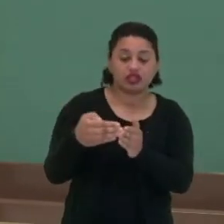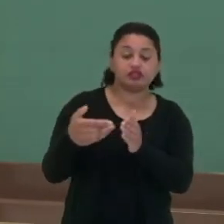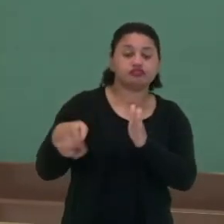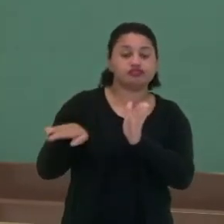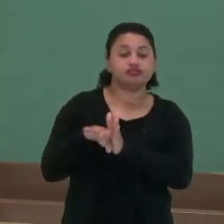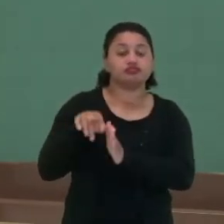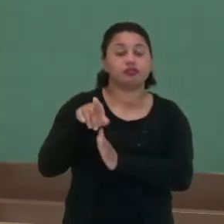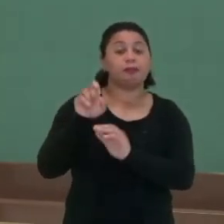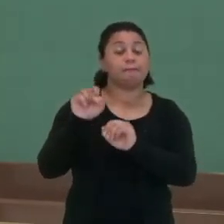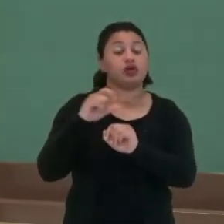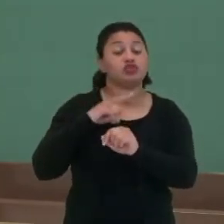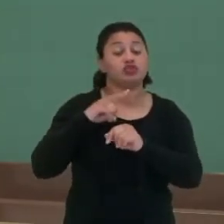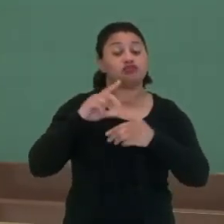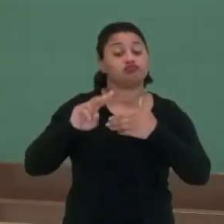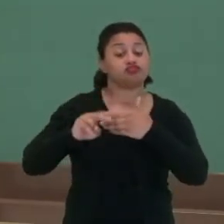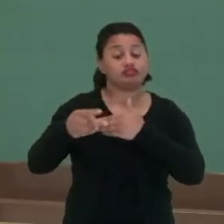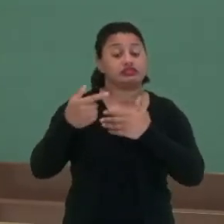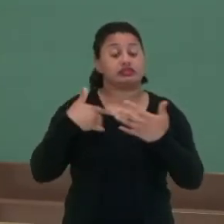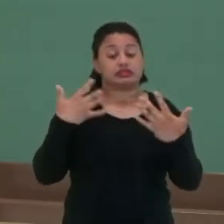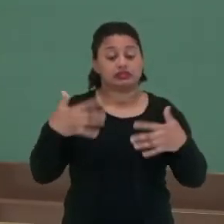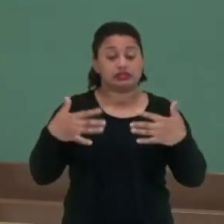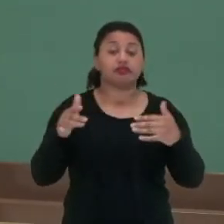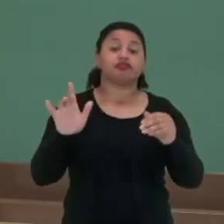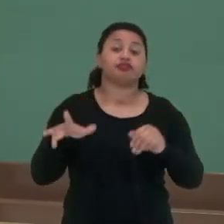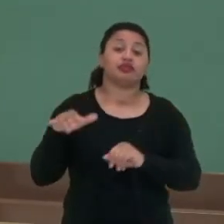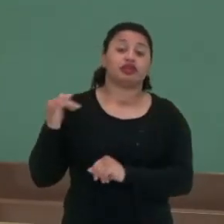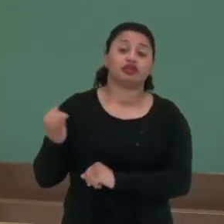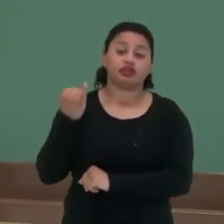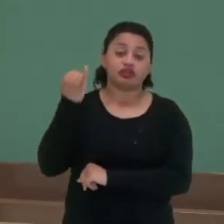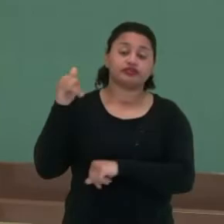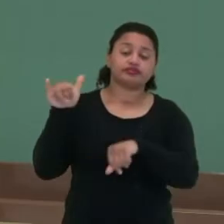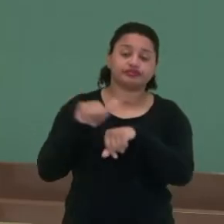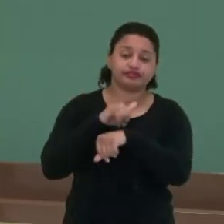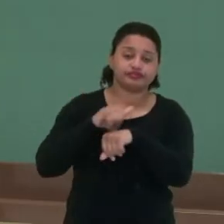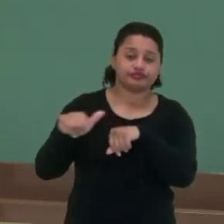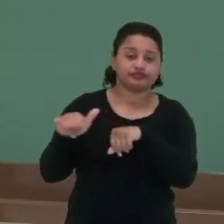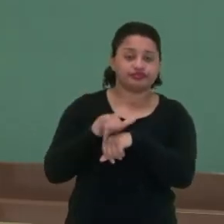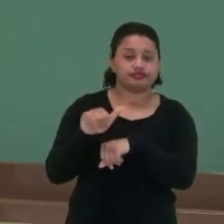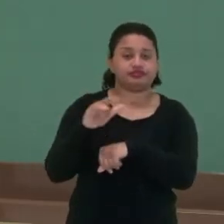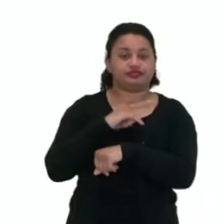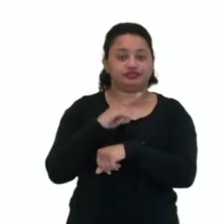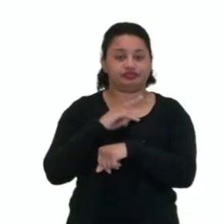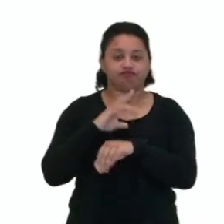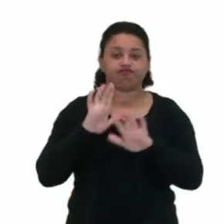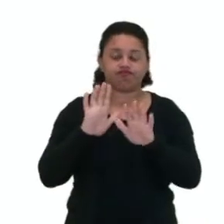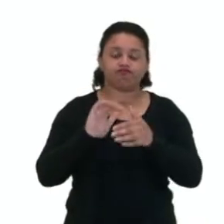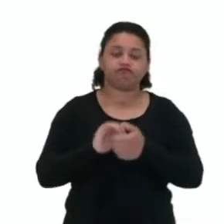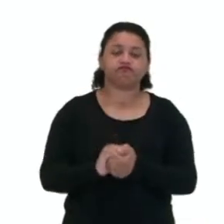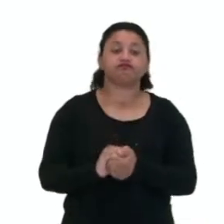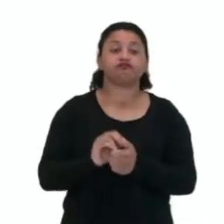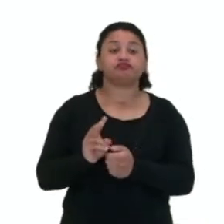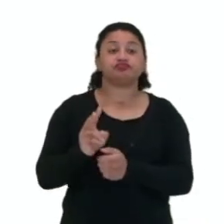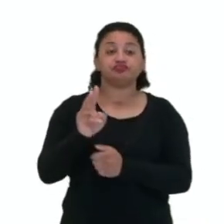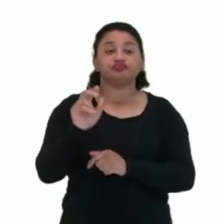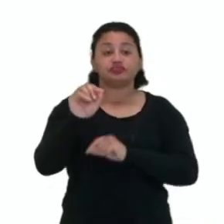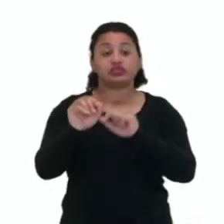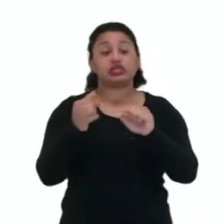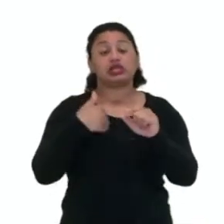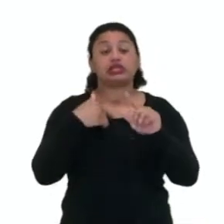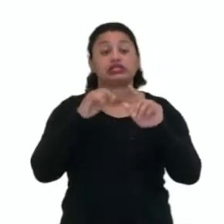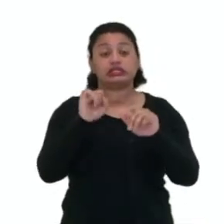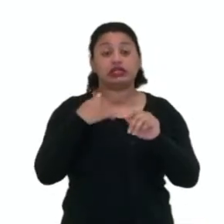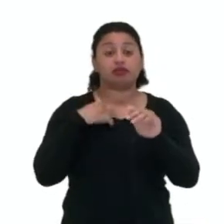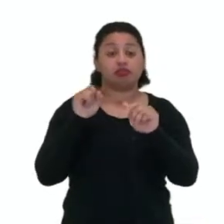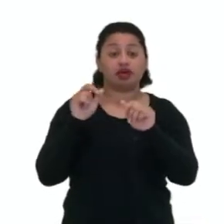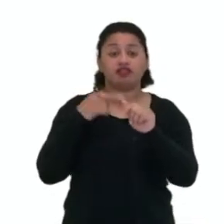sofrer consequências, então tem uma importância estratégica muito grande. Seguindo aqui, ó, ameaçou fechar o estreito